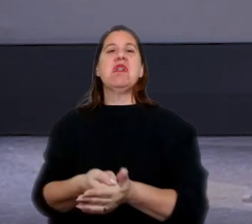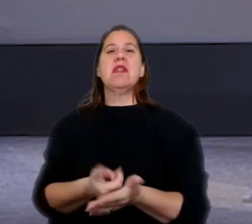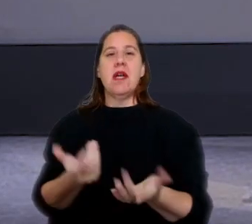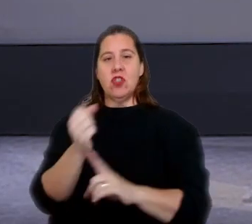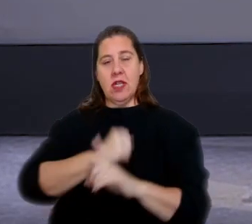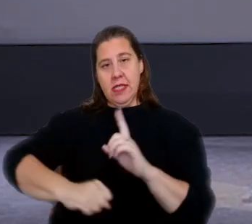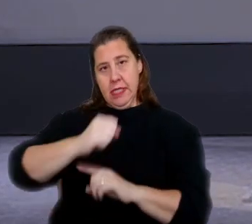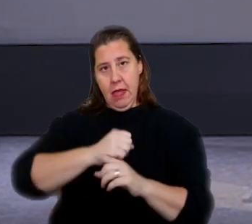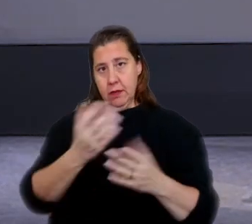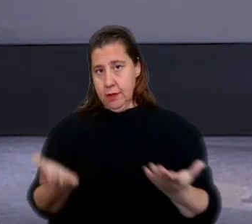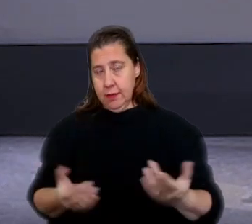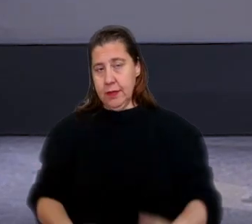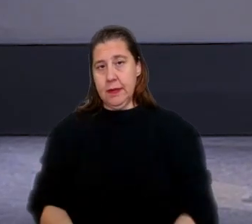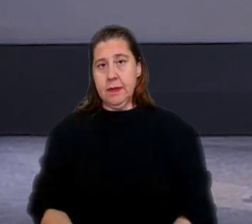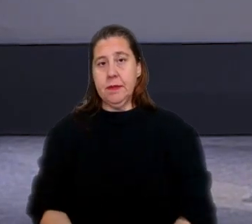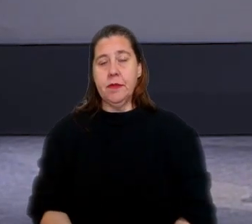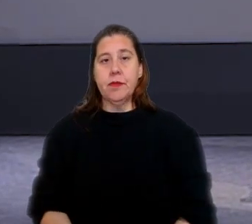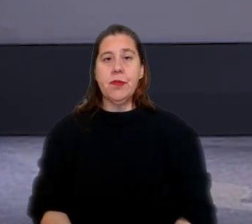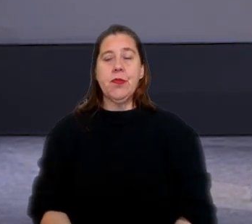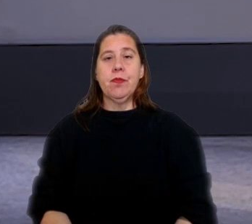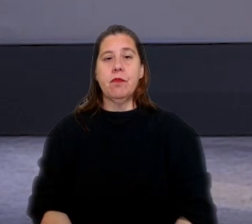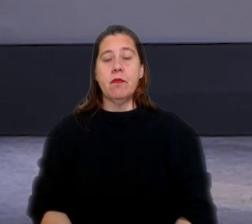sociedade, que é muito latente no filme.